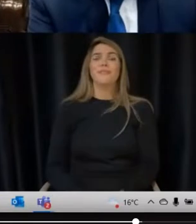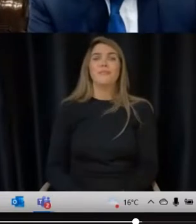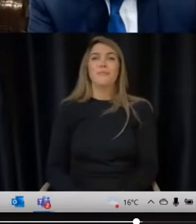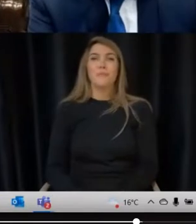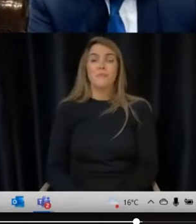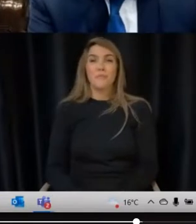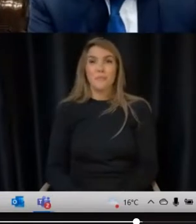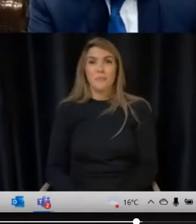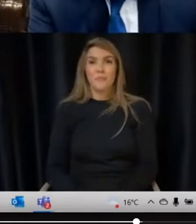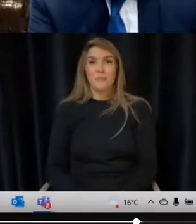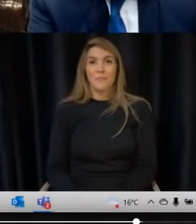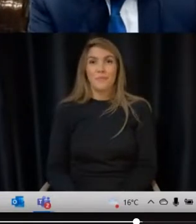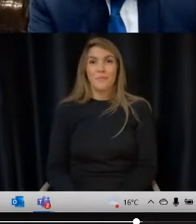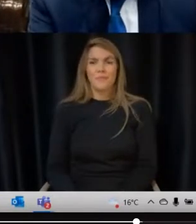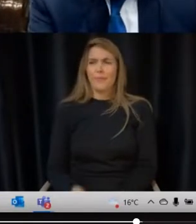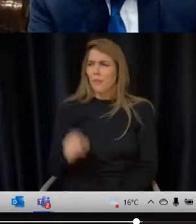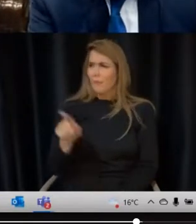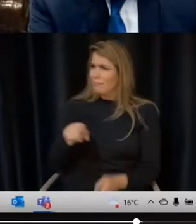o pessoal foi mandando?